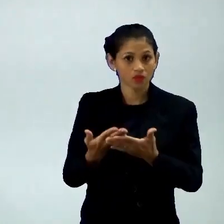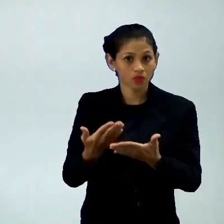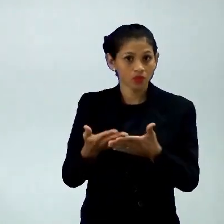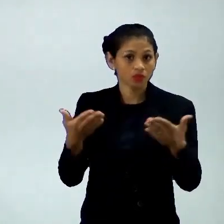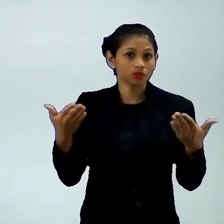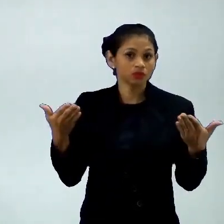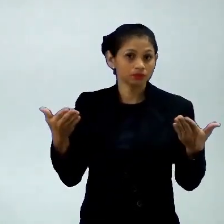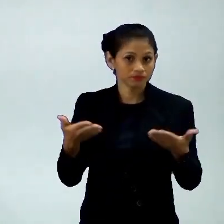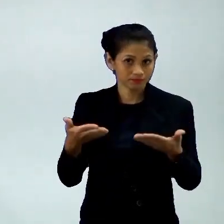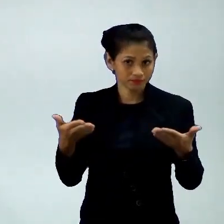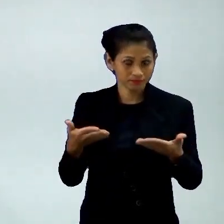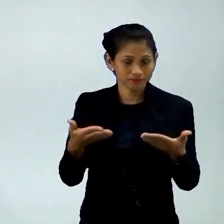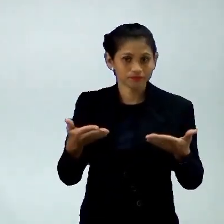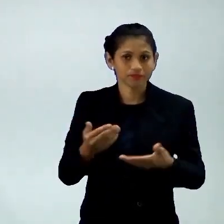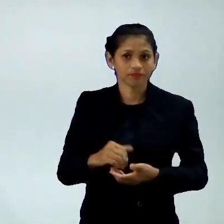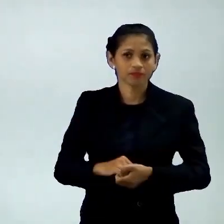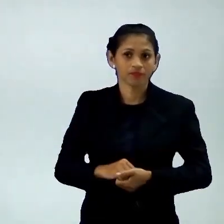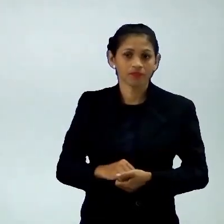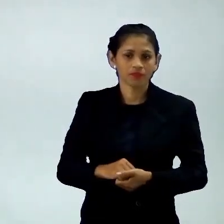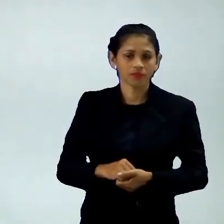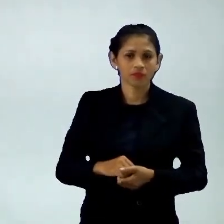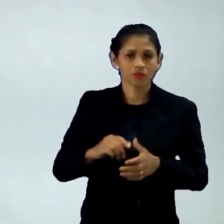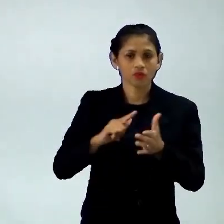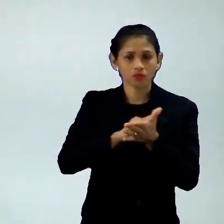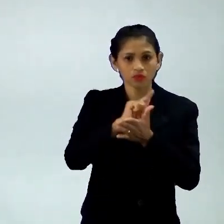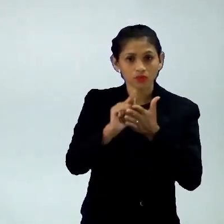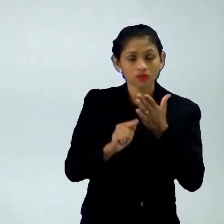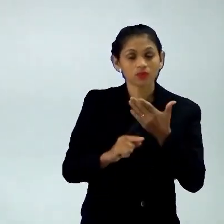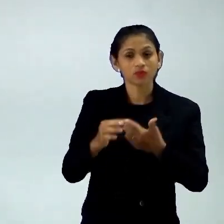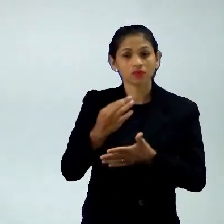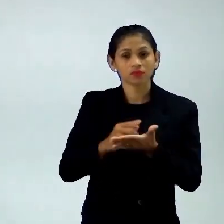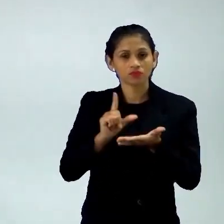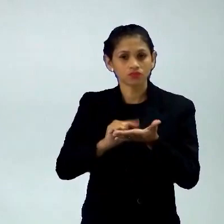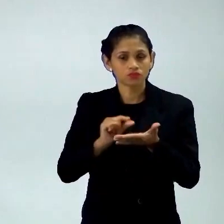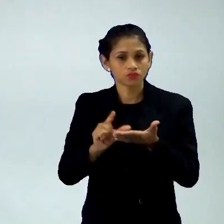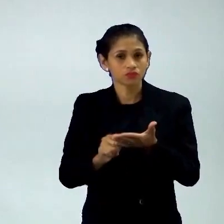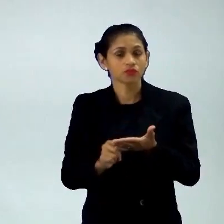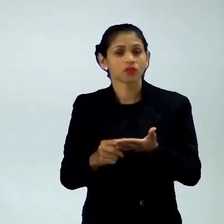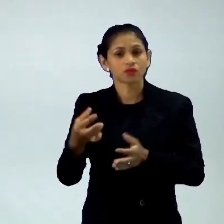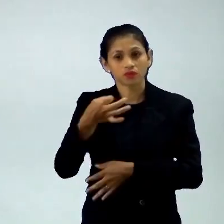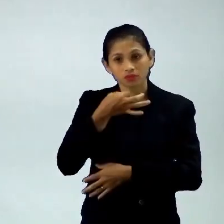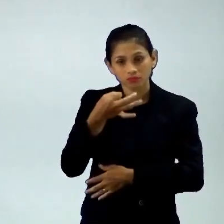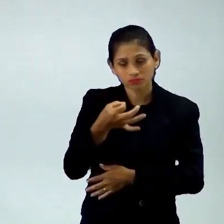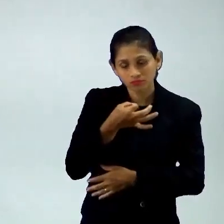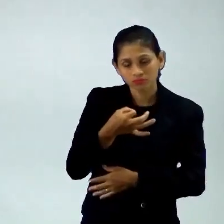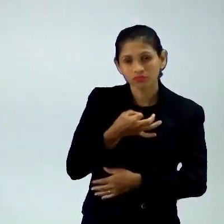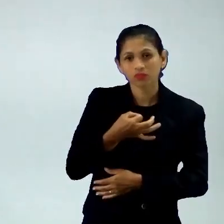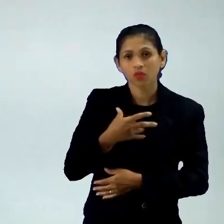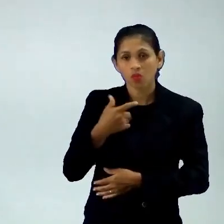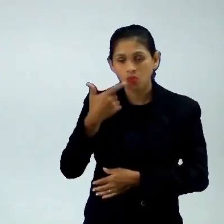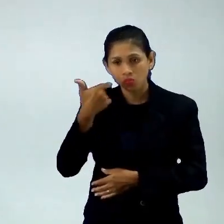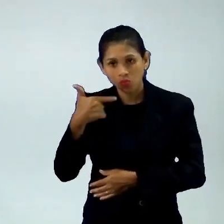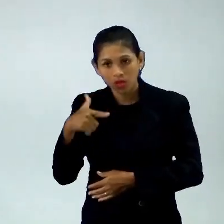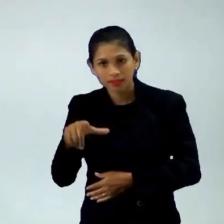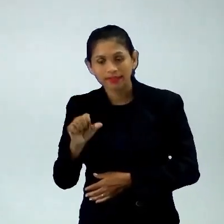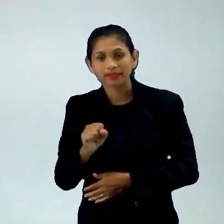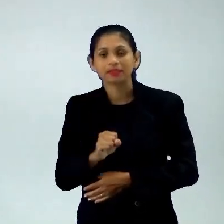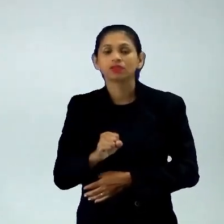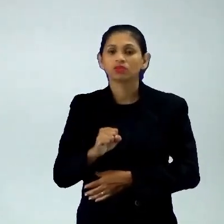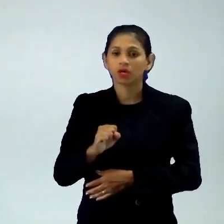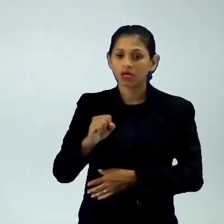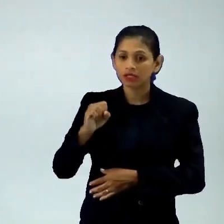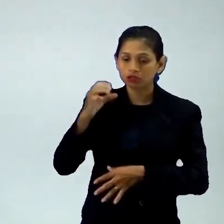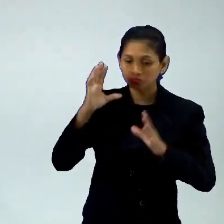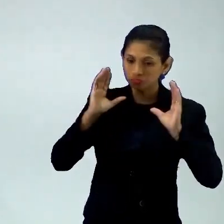estudamos sobre esse gênero textual, traz a linguagem mais formal do que informal, é preciso muita